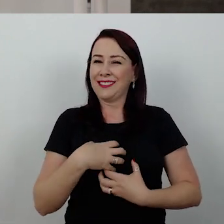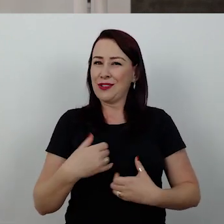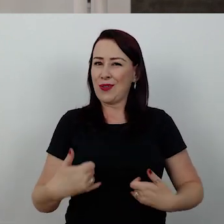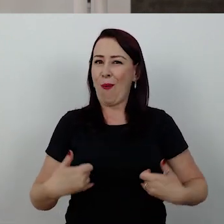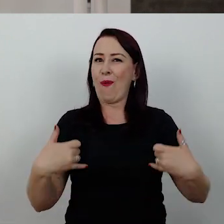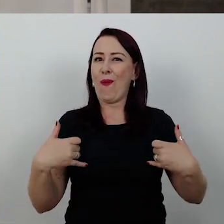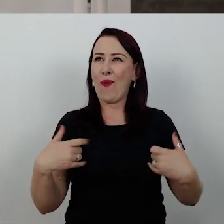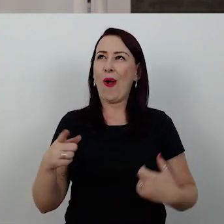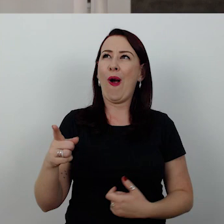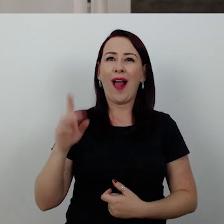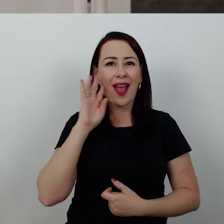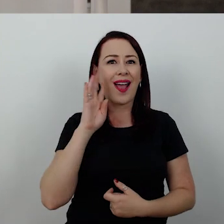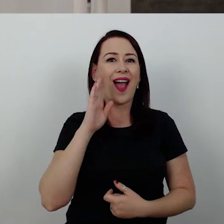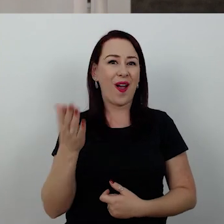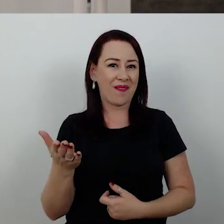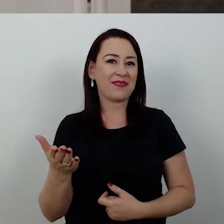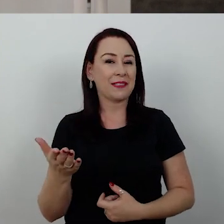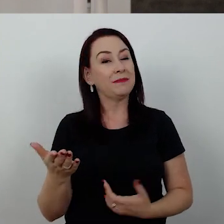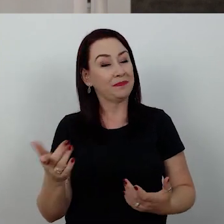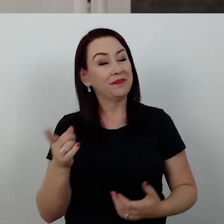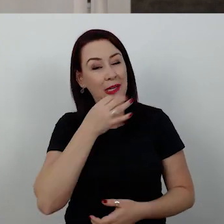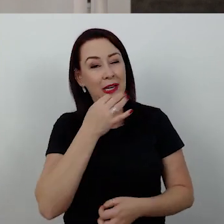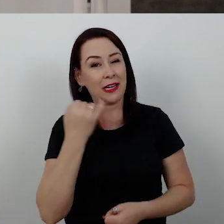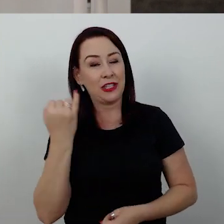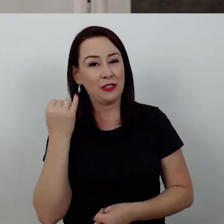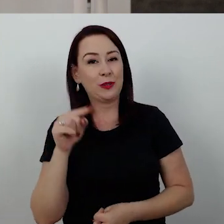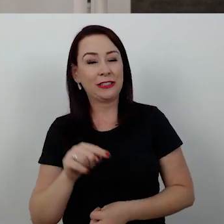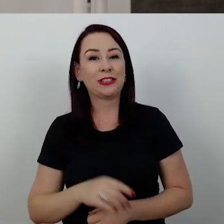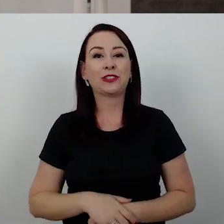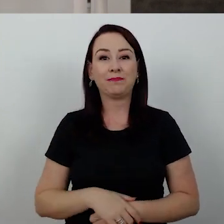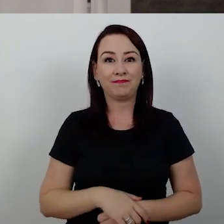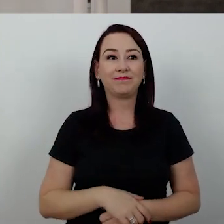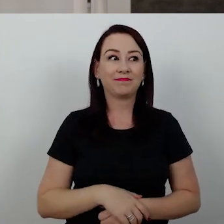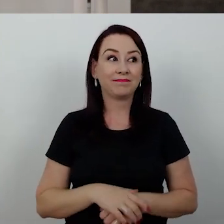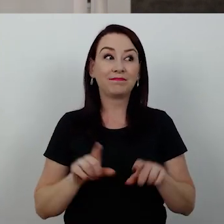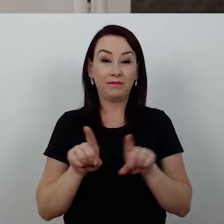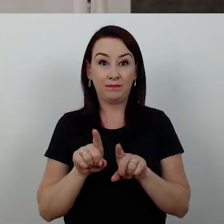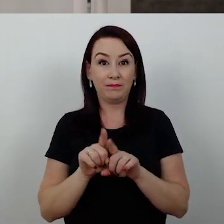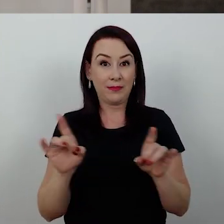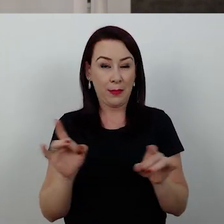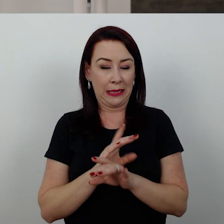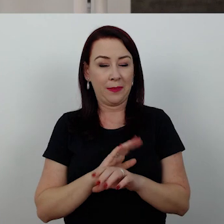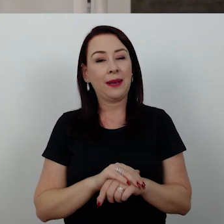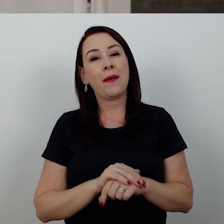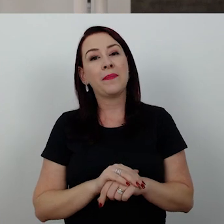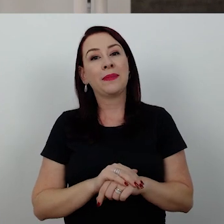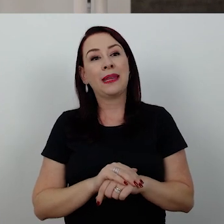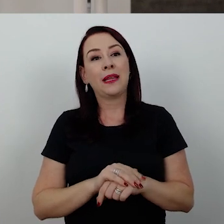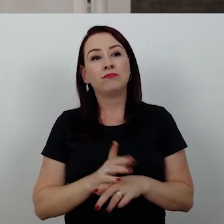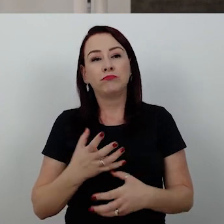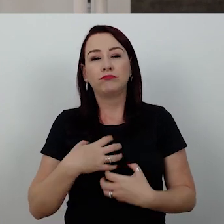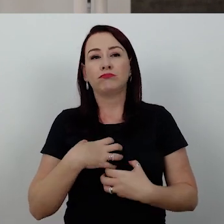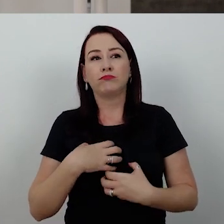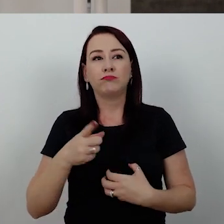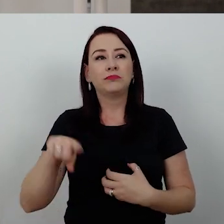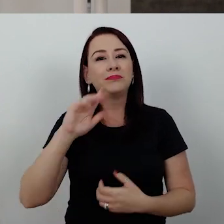de, tipo, caramba, que massa. Então, eu acho que é muito importante. E aí, para finalizar, eu tenho percebido que esse movimento